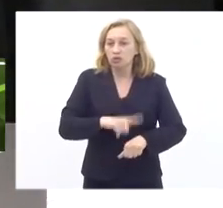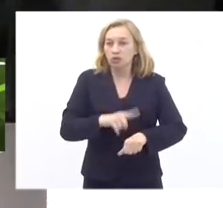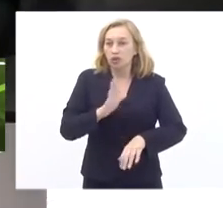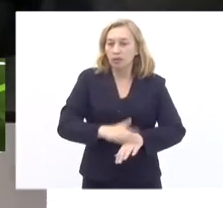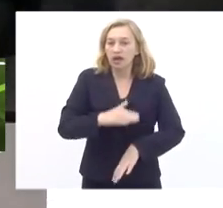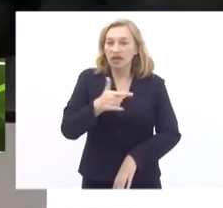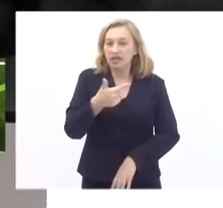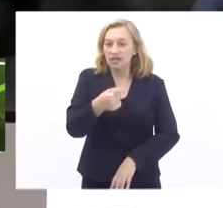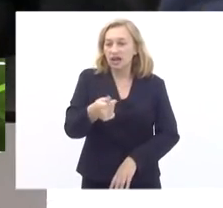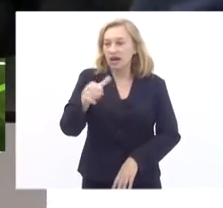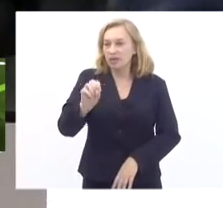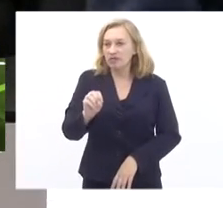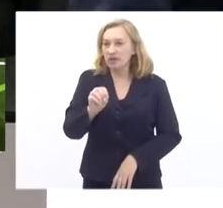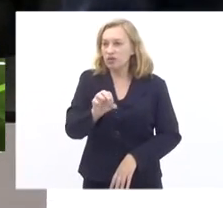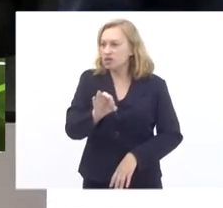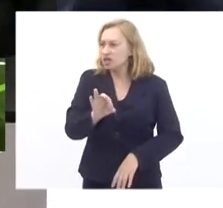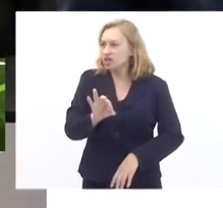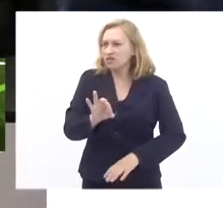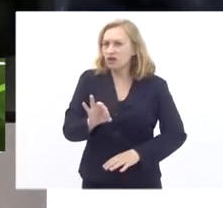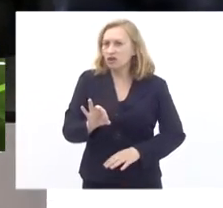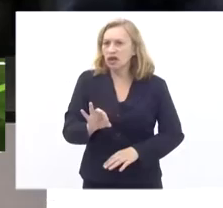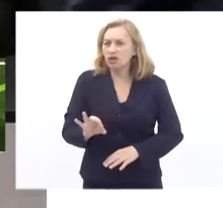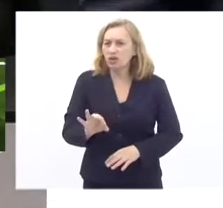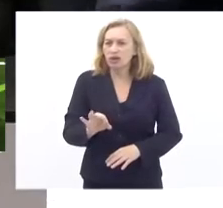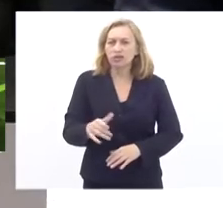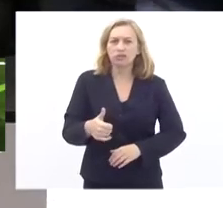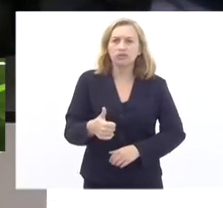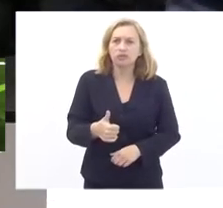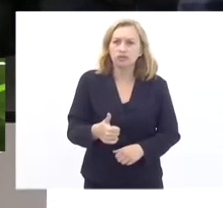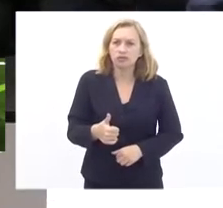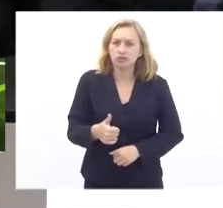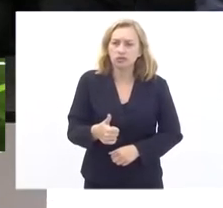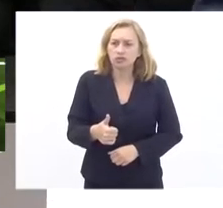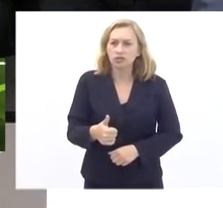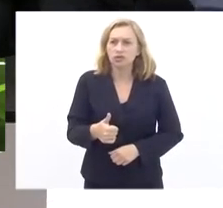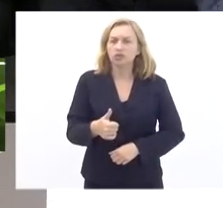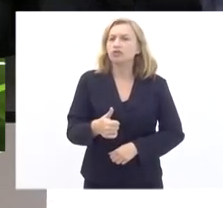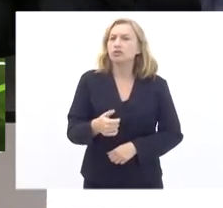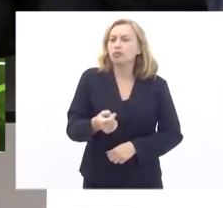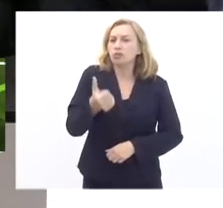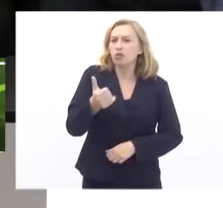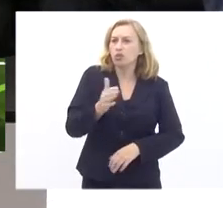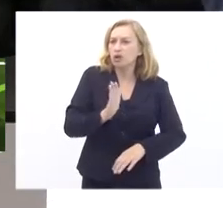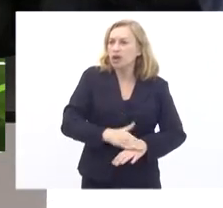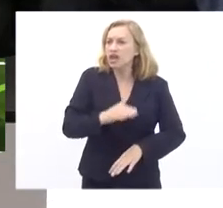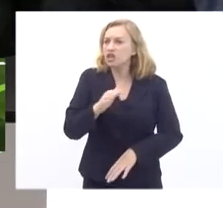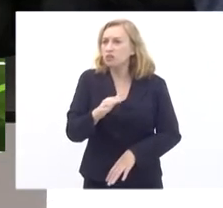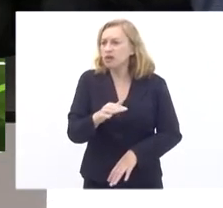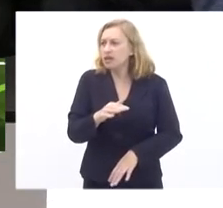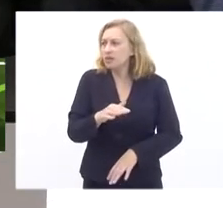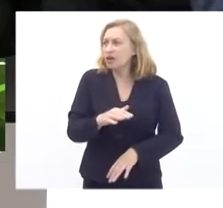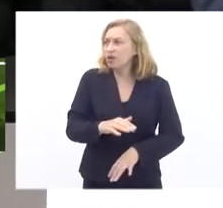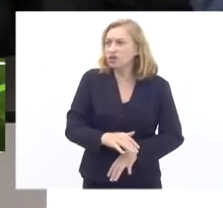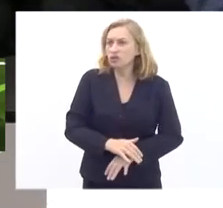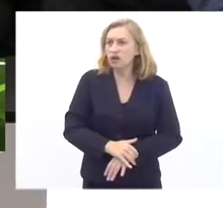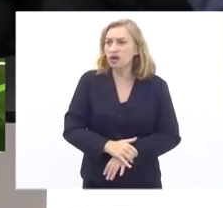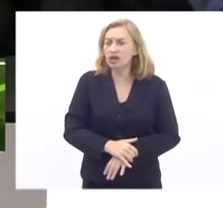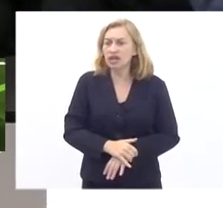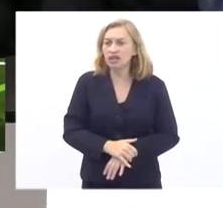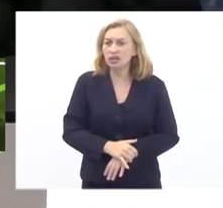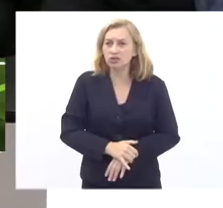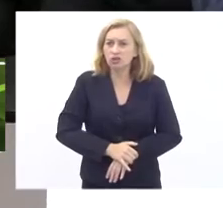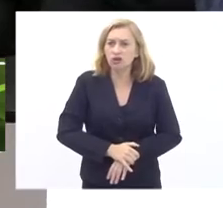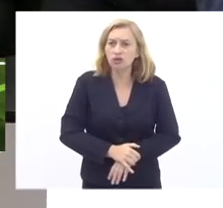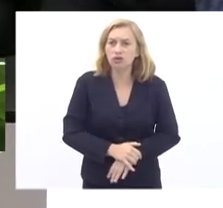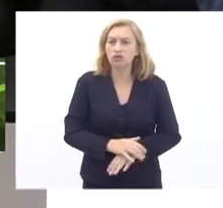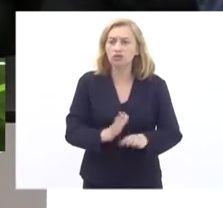de 70%, caiu de 600 mil passageiros dia para pouco mais de 180 mil. Hoje nós